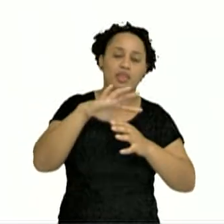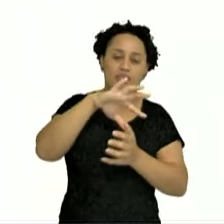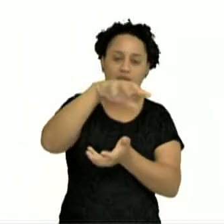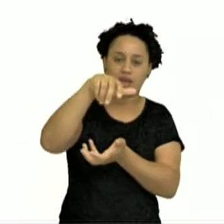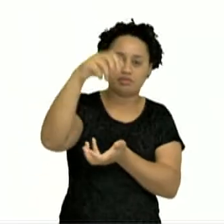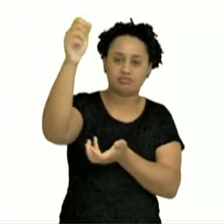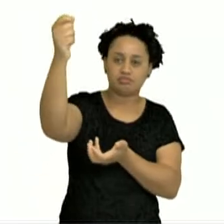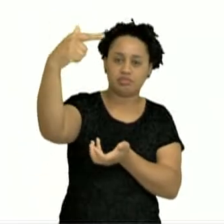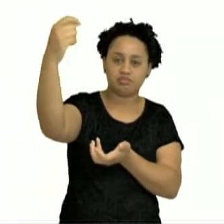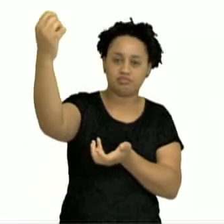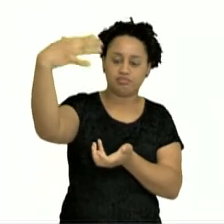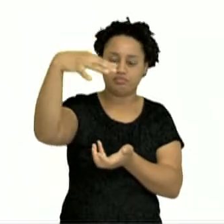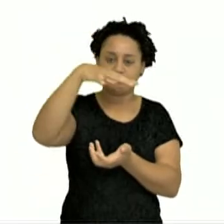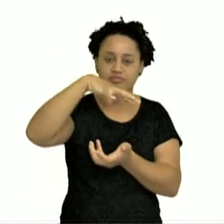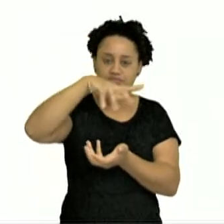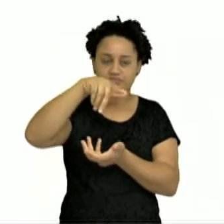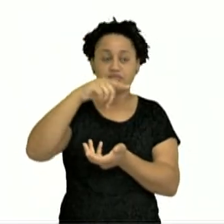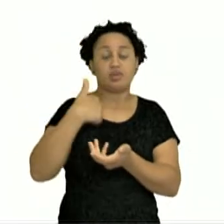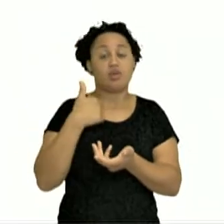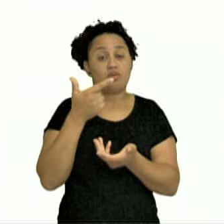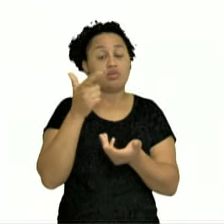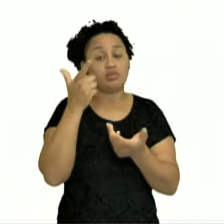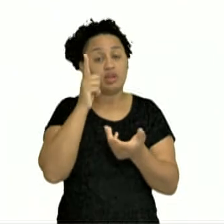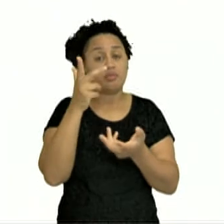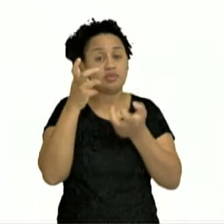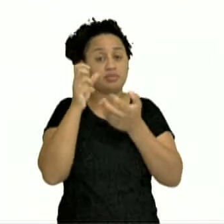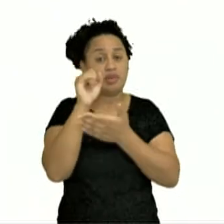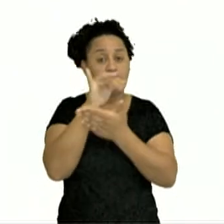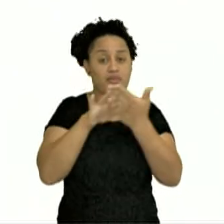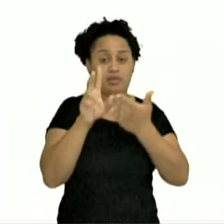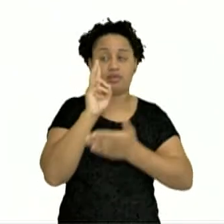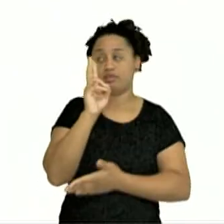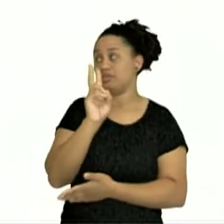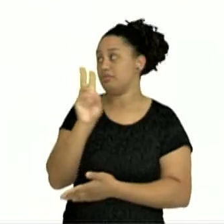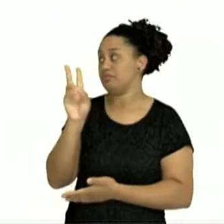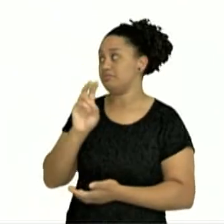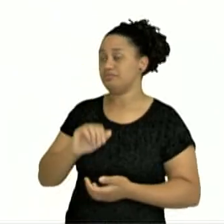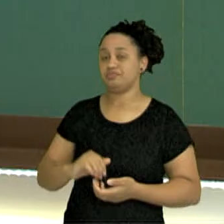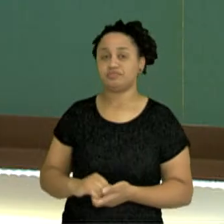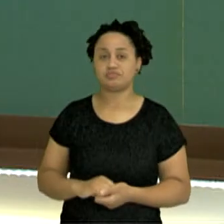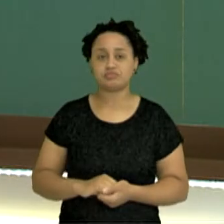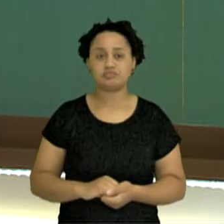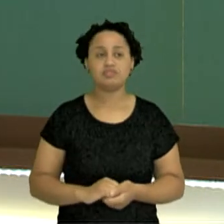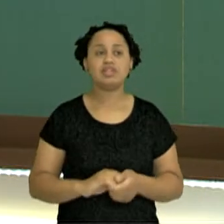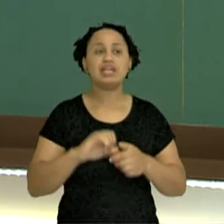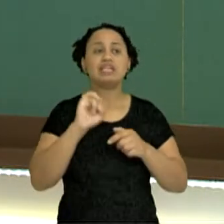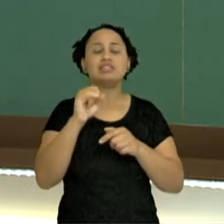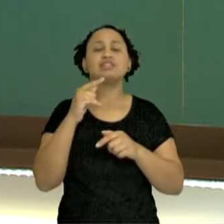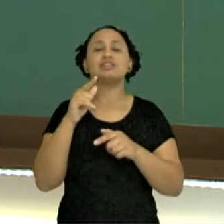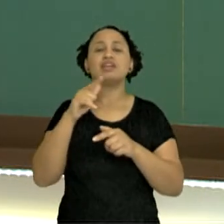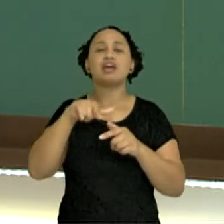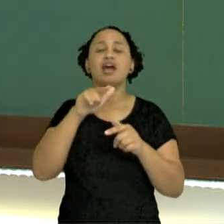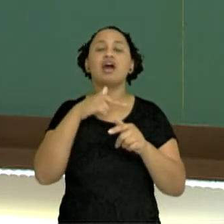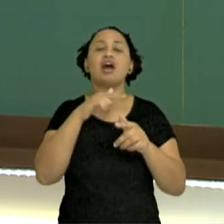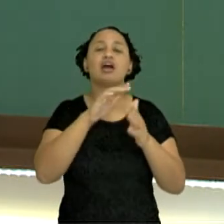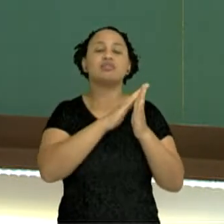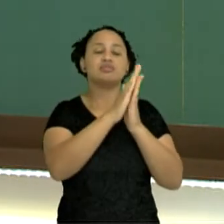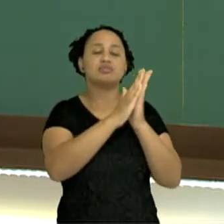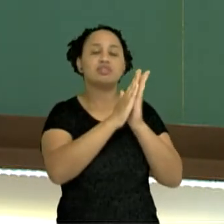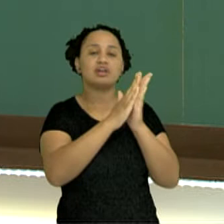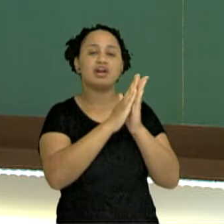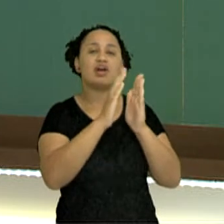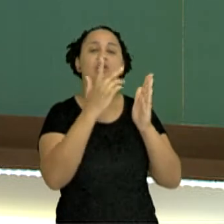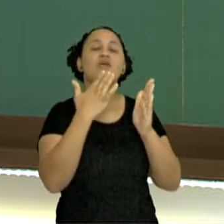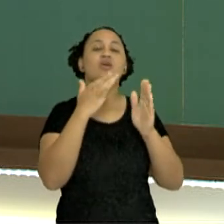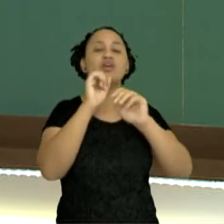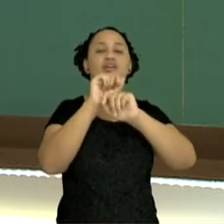E conforme você pode ver na imagem da tela, nós vamos ter um albedo elevado quando nós temos a superfície de cor